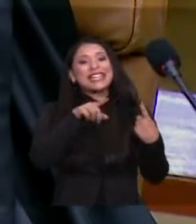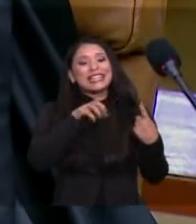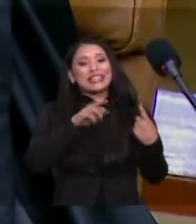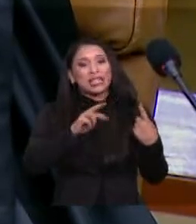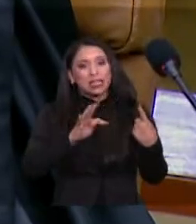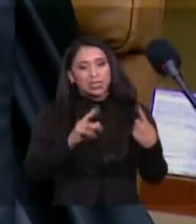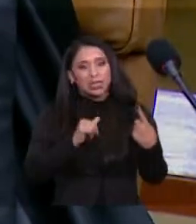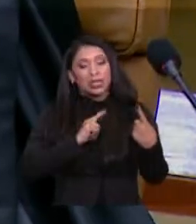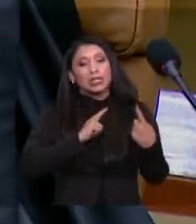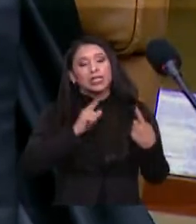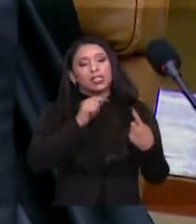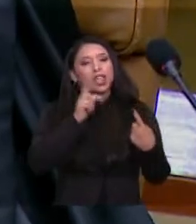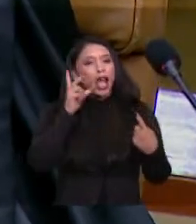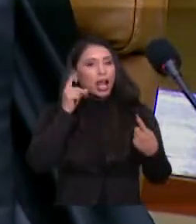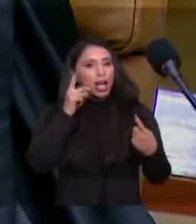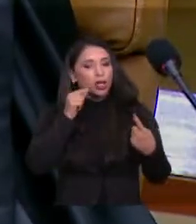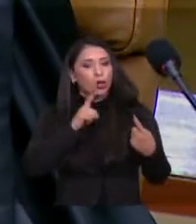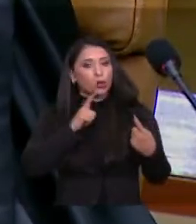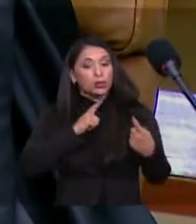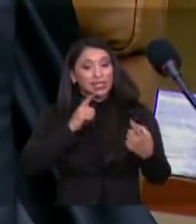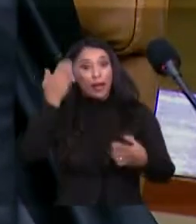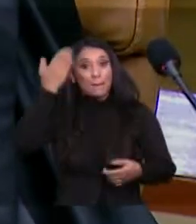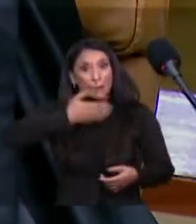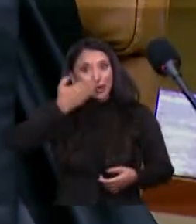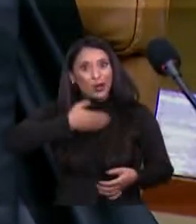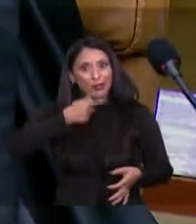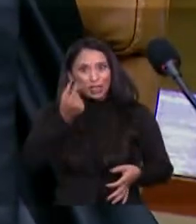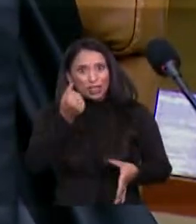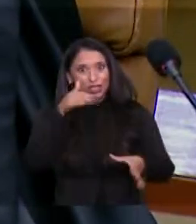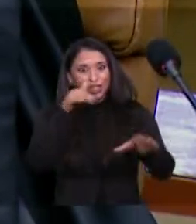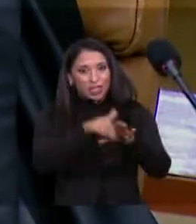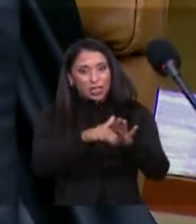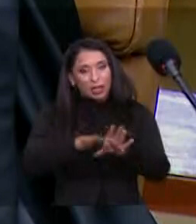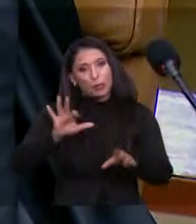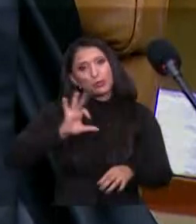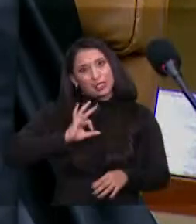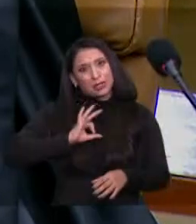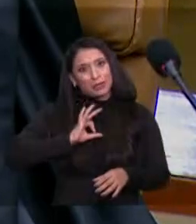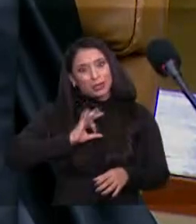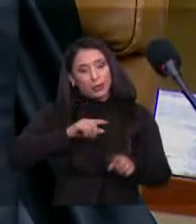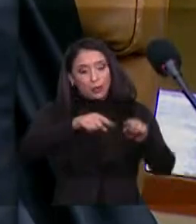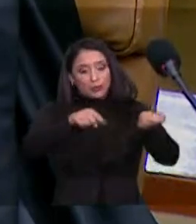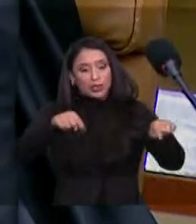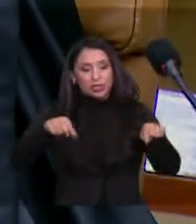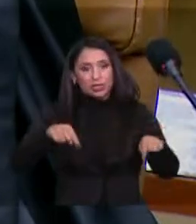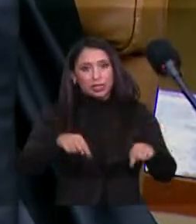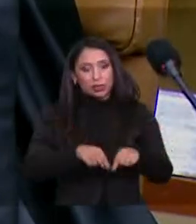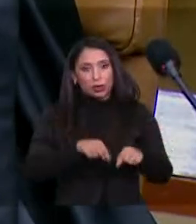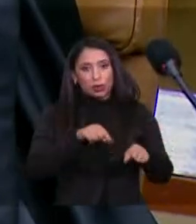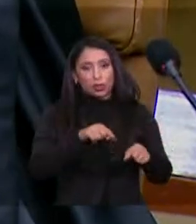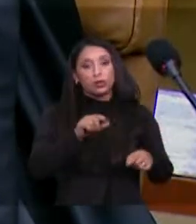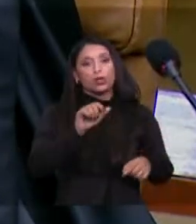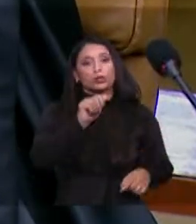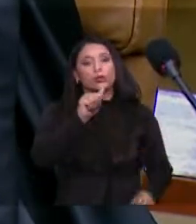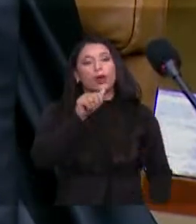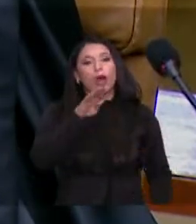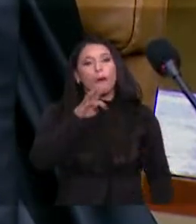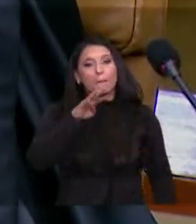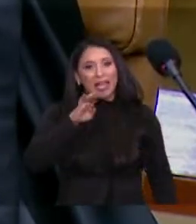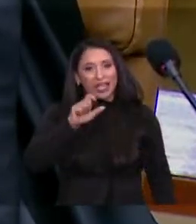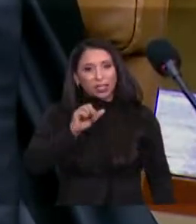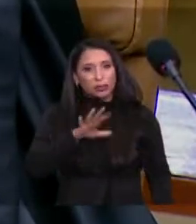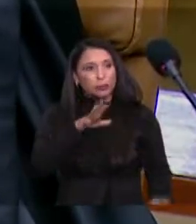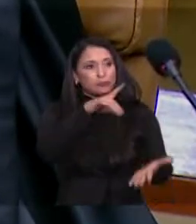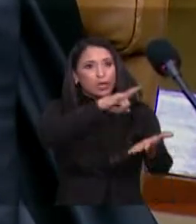foram apreendidos esses comprovantes de depósito pela autoridade policial no escritório de Alberto e o ser E além disso